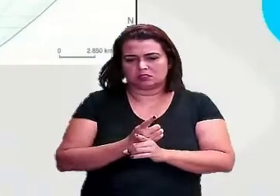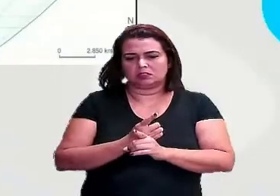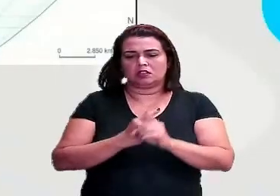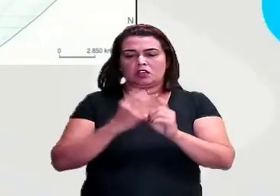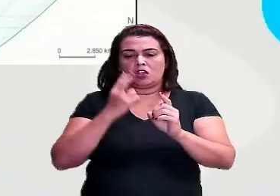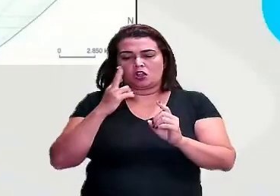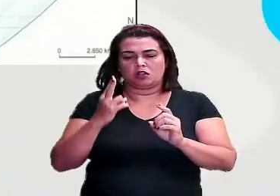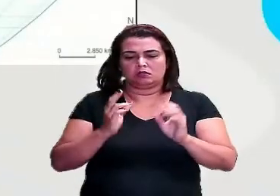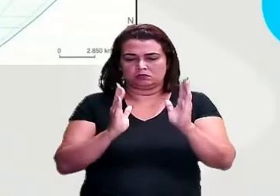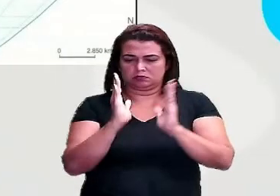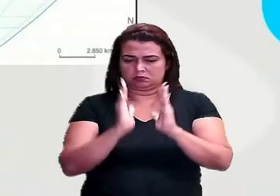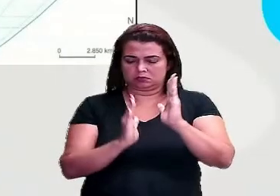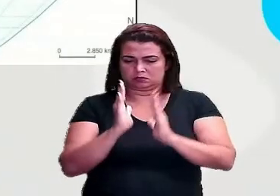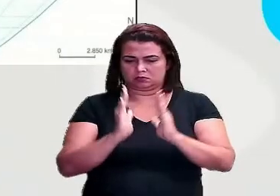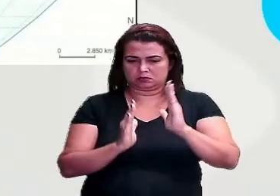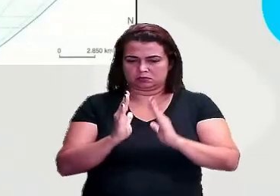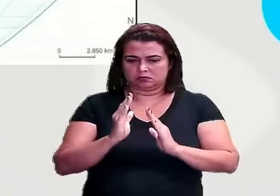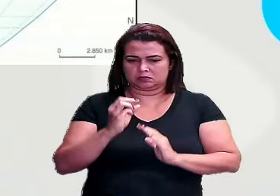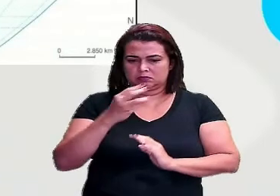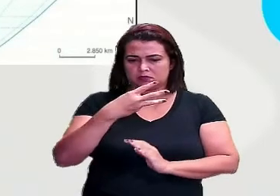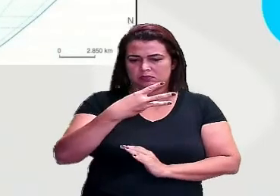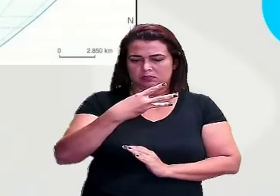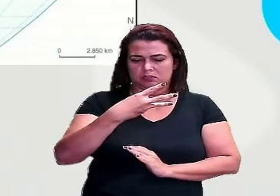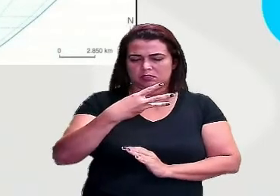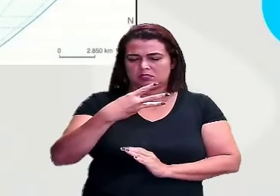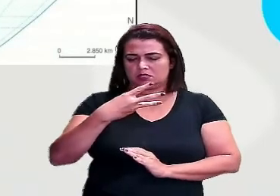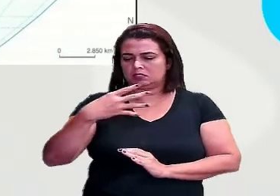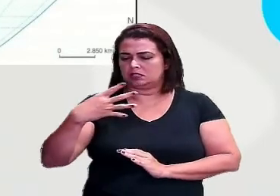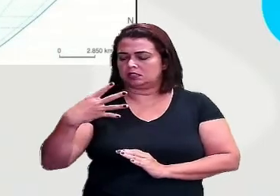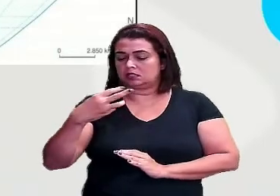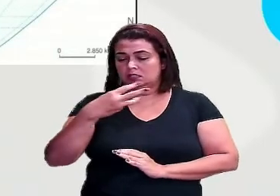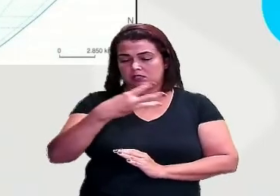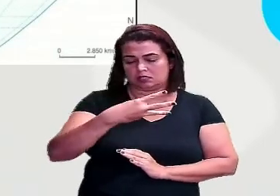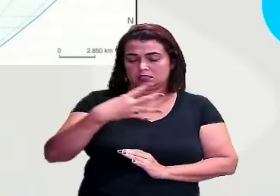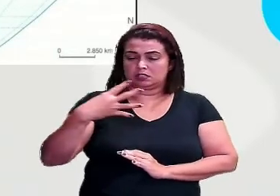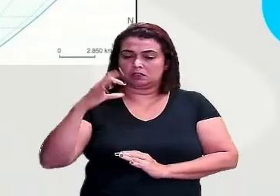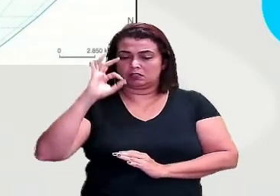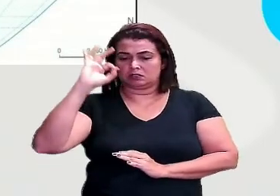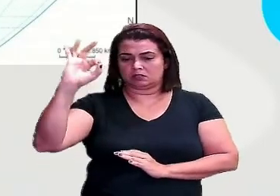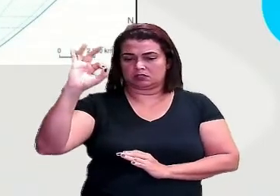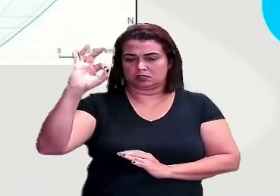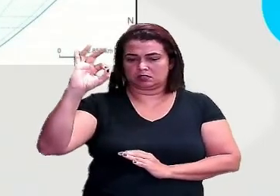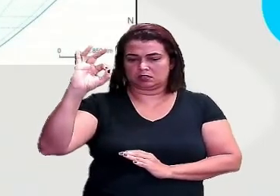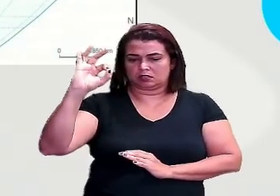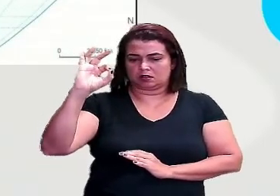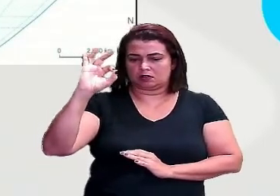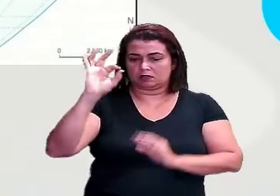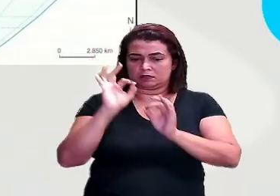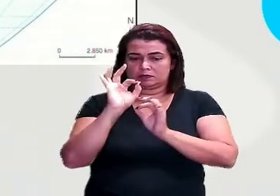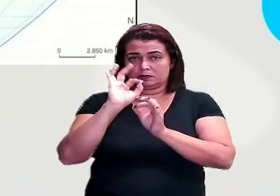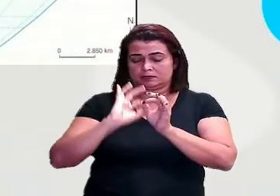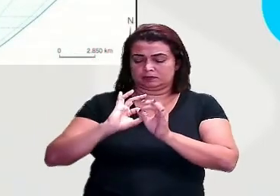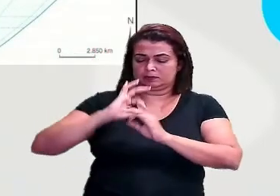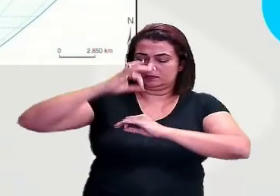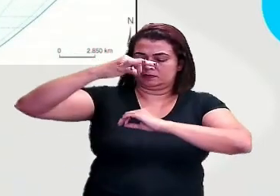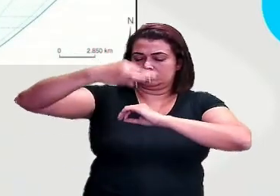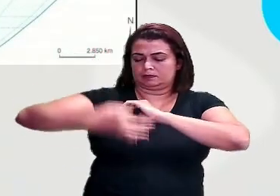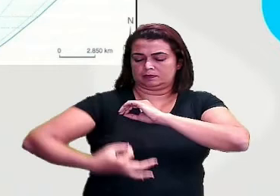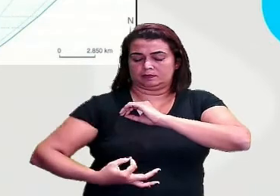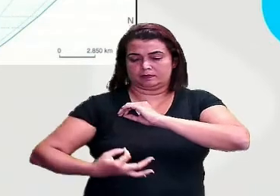localiza? 34 graus entre 34 graus de longitude